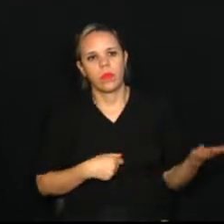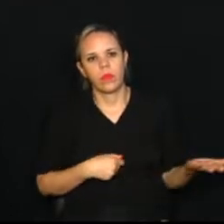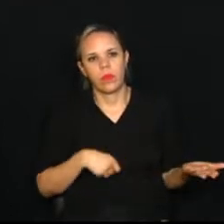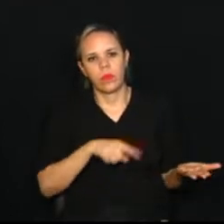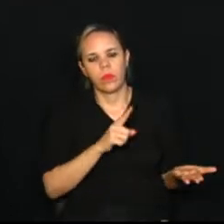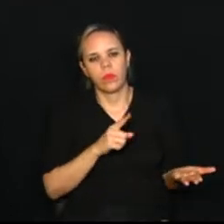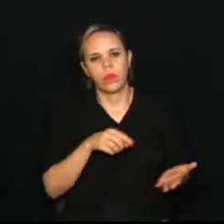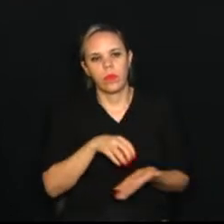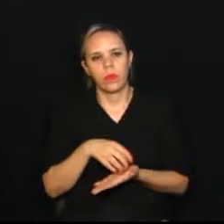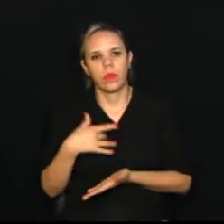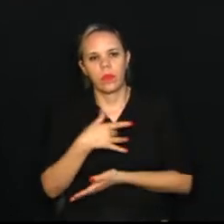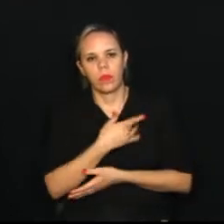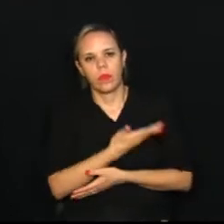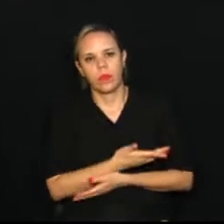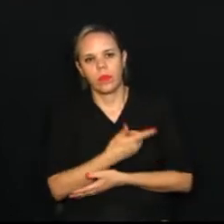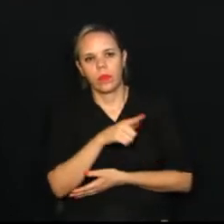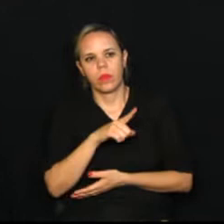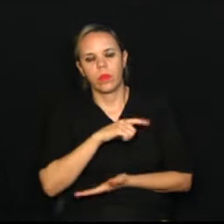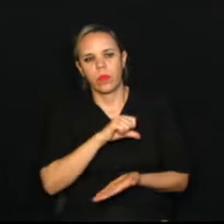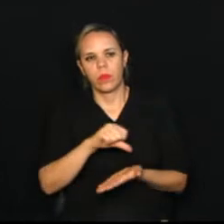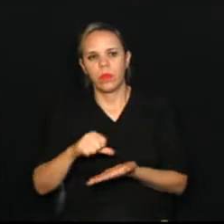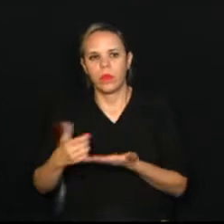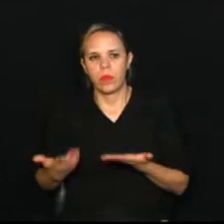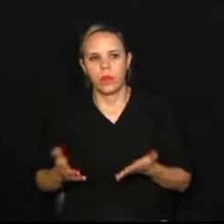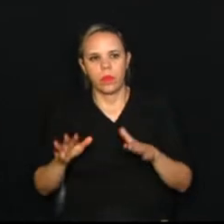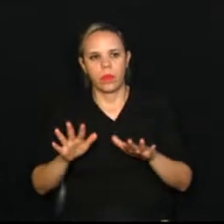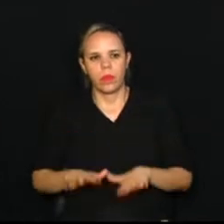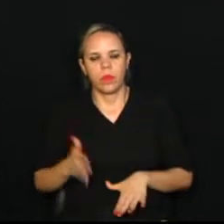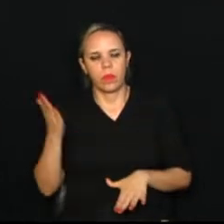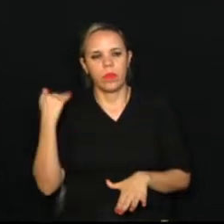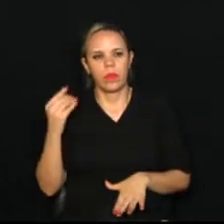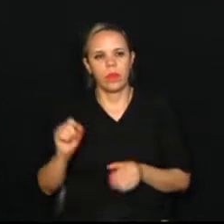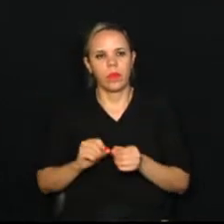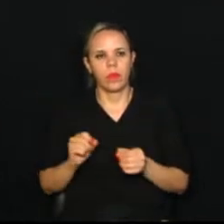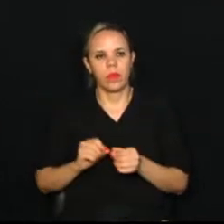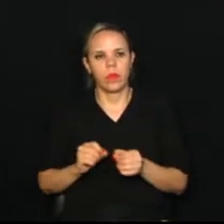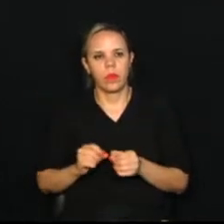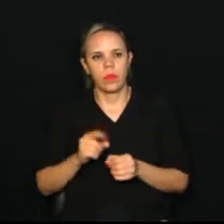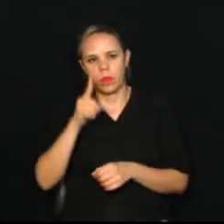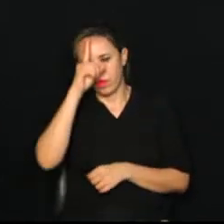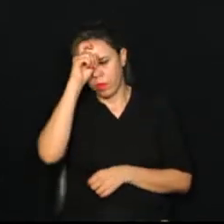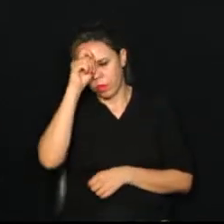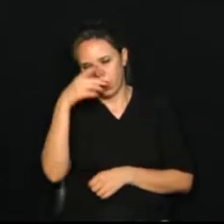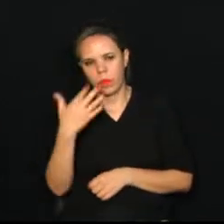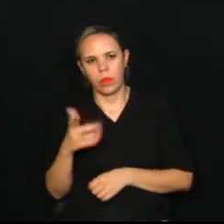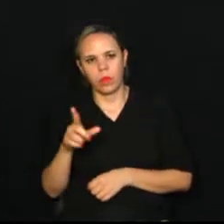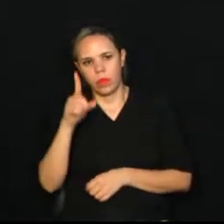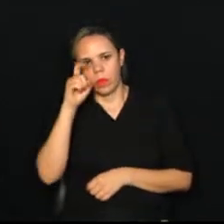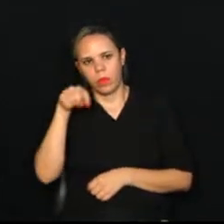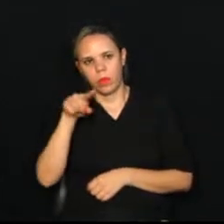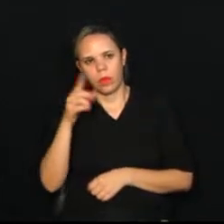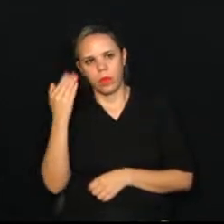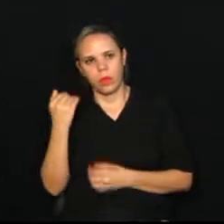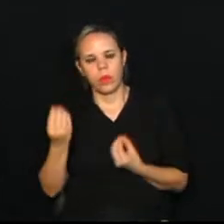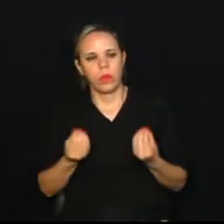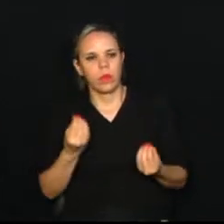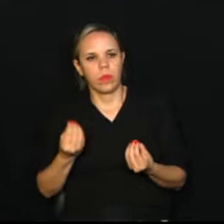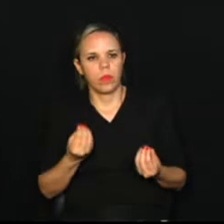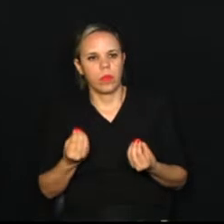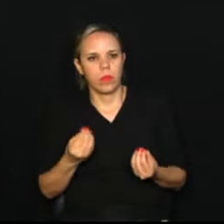no posto de saúde da sua região, fica sabendo o que você fez no hospital, e o hospital fica sabendo quais